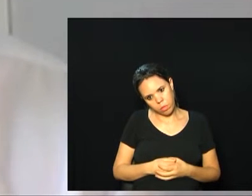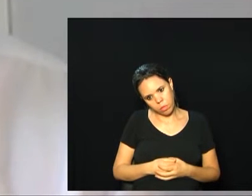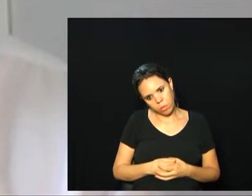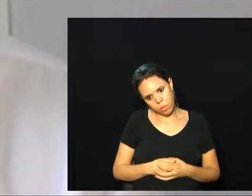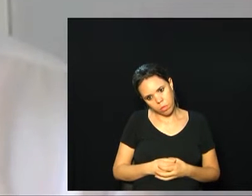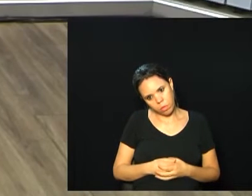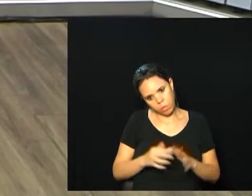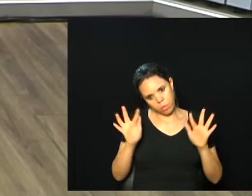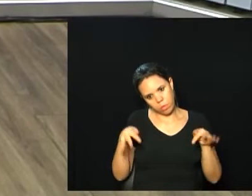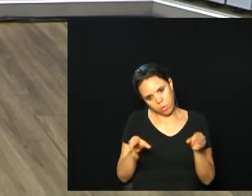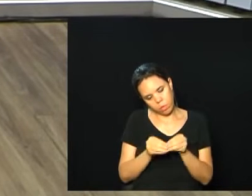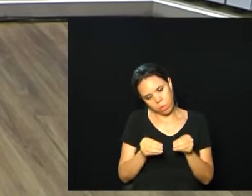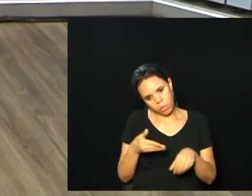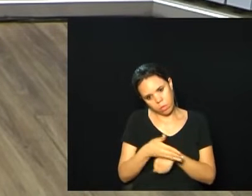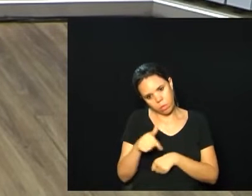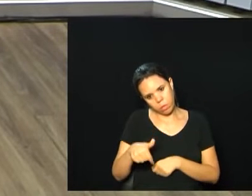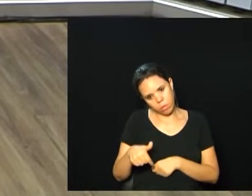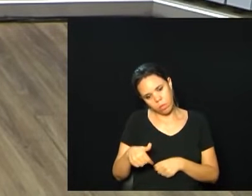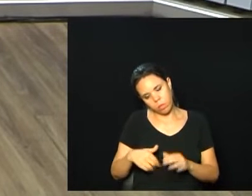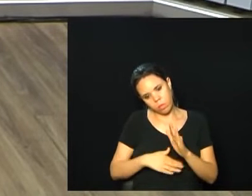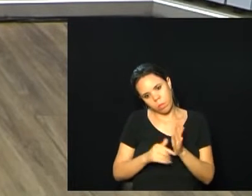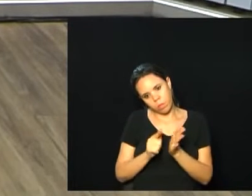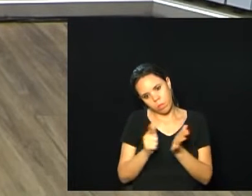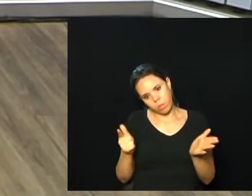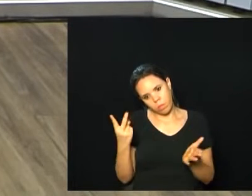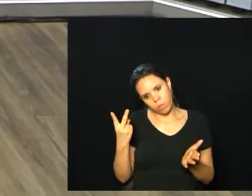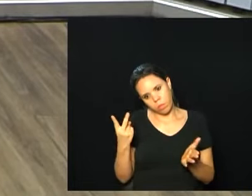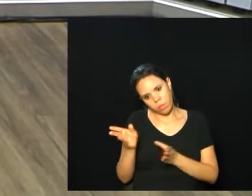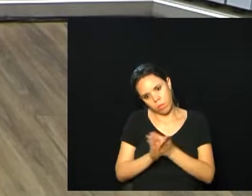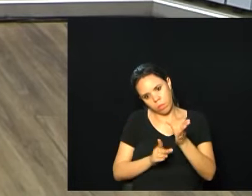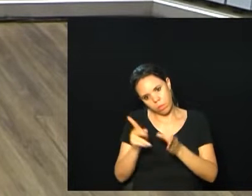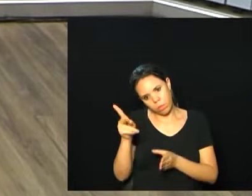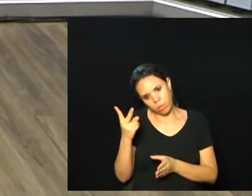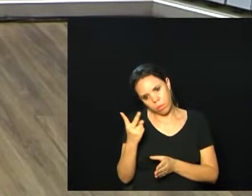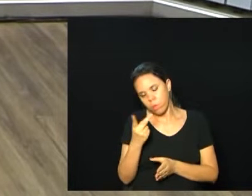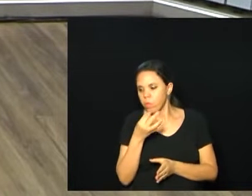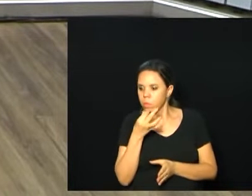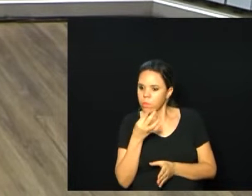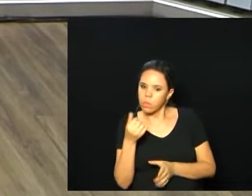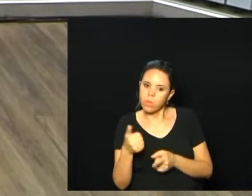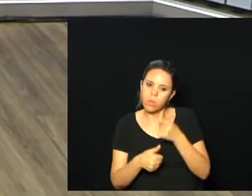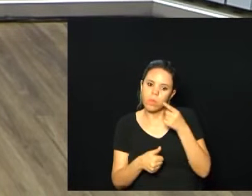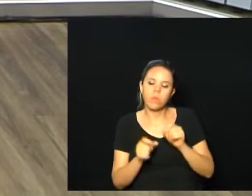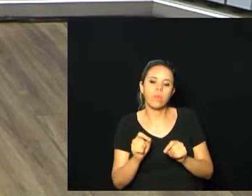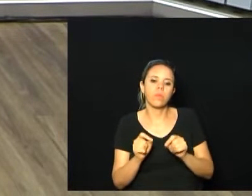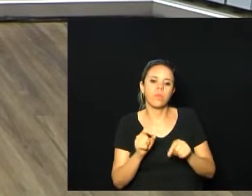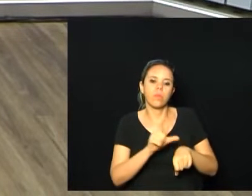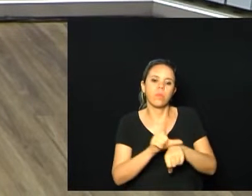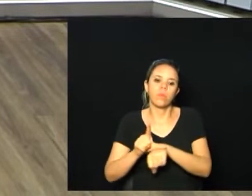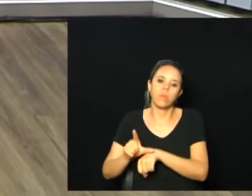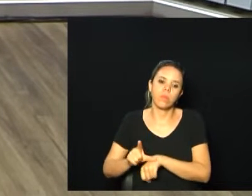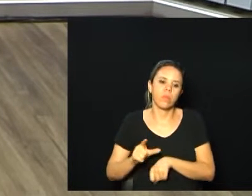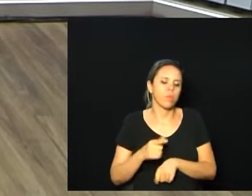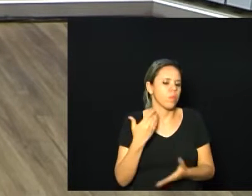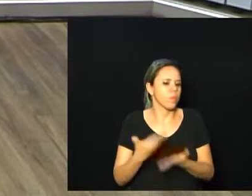Carlos, para a gente encerrar sua participação aqui no Câmara Notícia, eu quero 2 orientações suas. A primeira, para estabelecimento, para